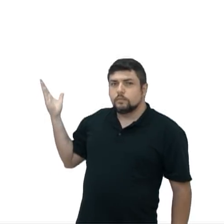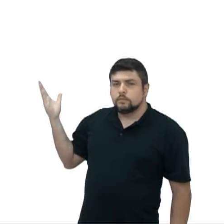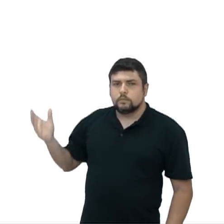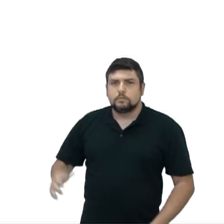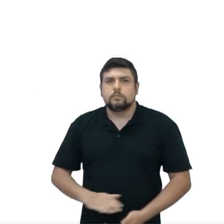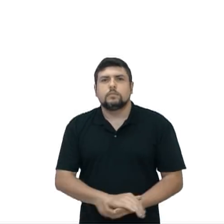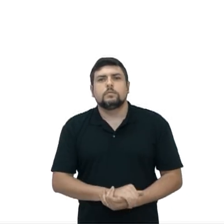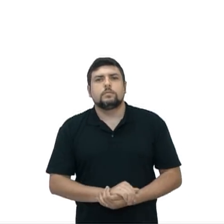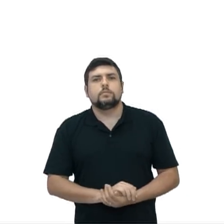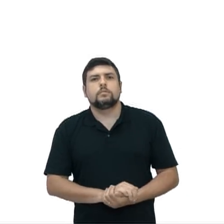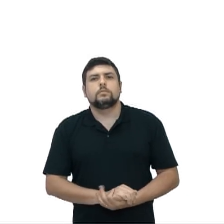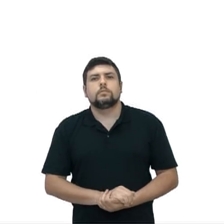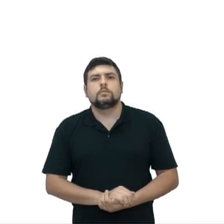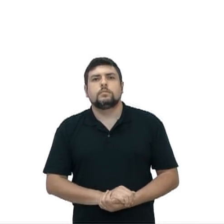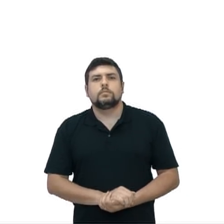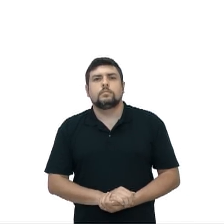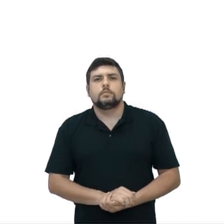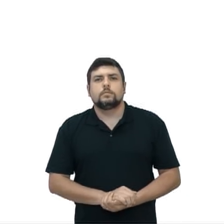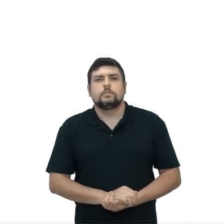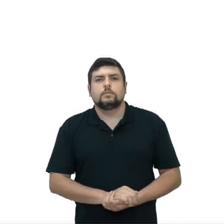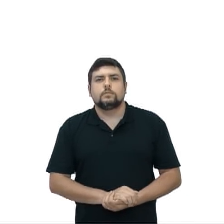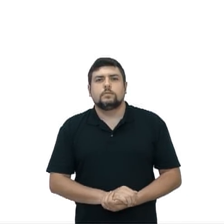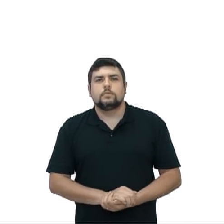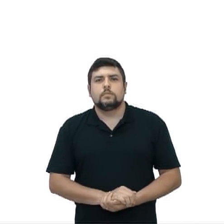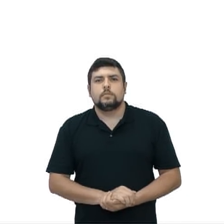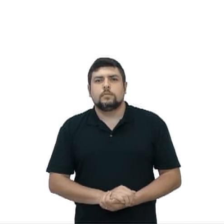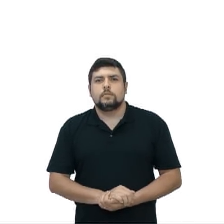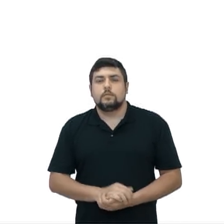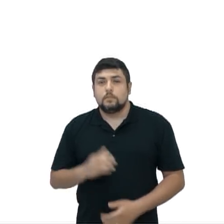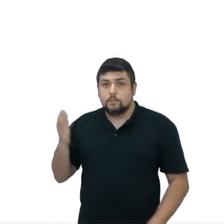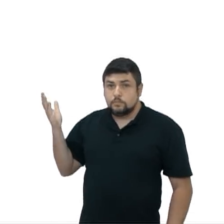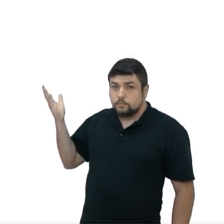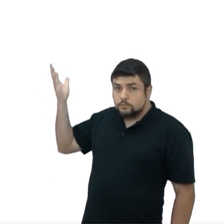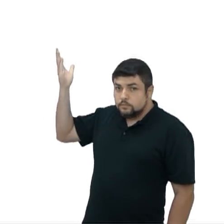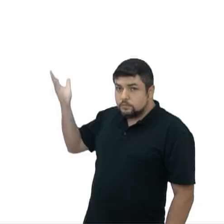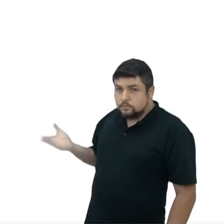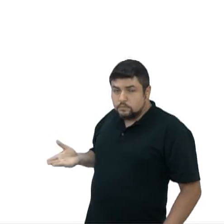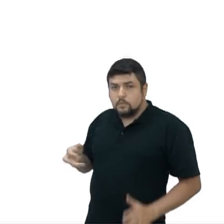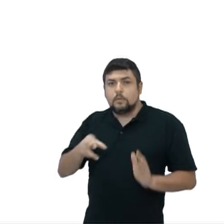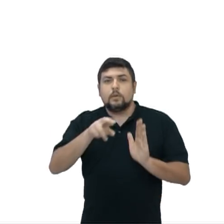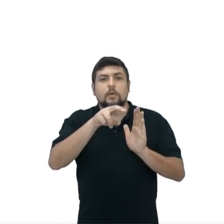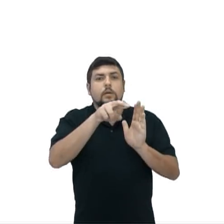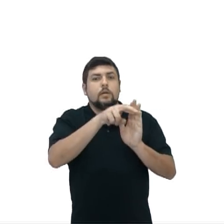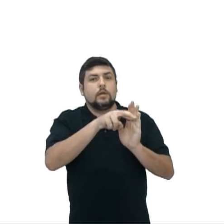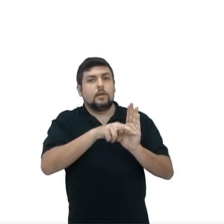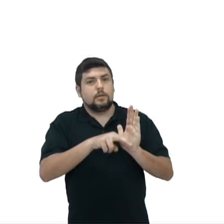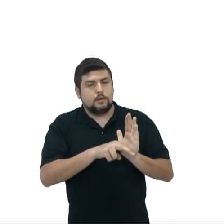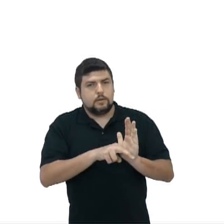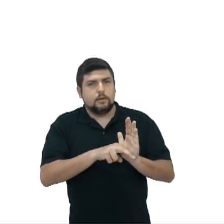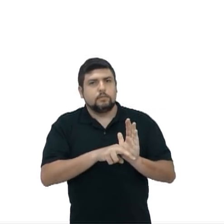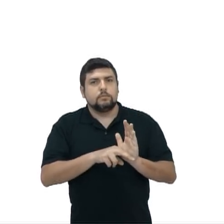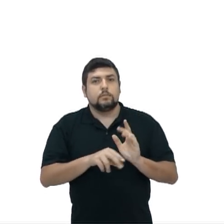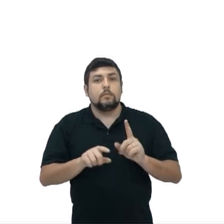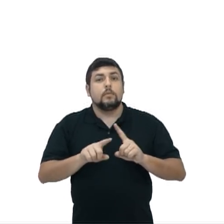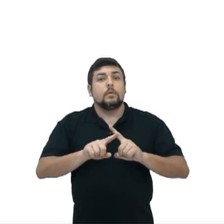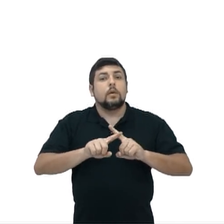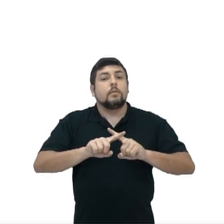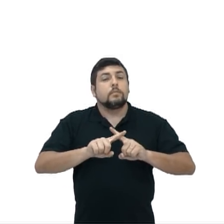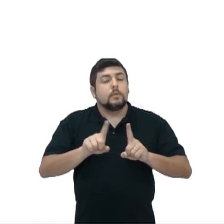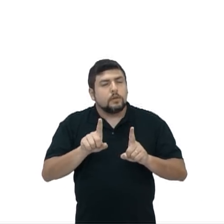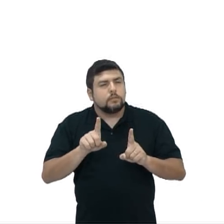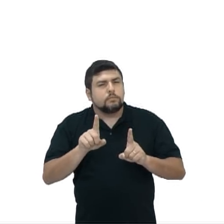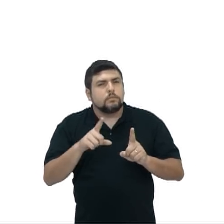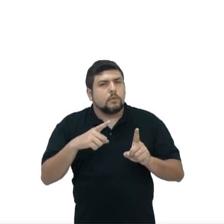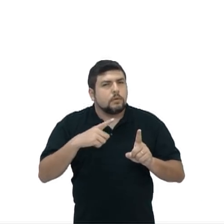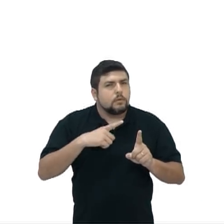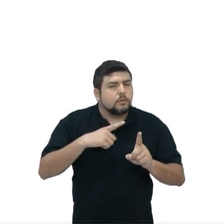wanted, e assim por diante, certo? Essa é a regra geral. Todos os verbos recebem ed. Porém, temos algumas